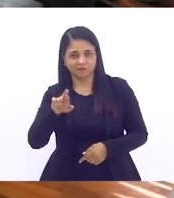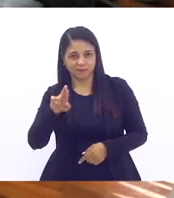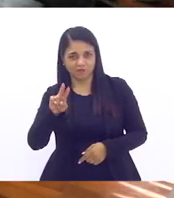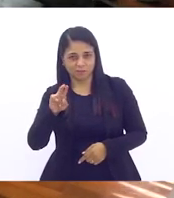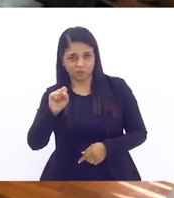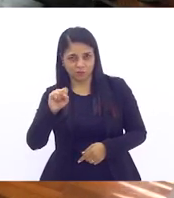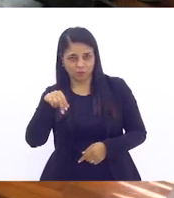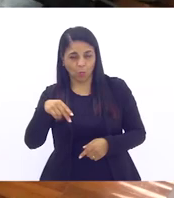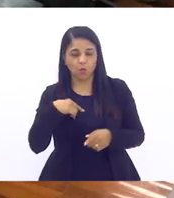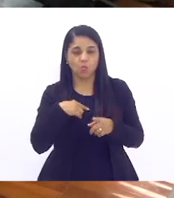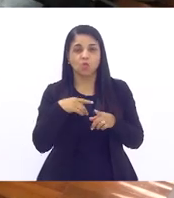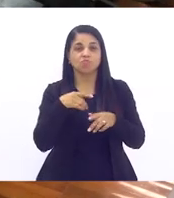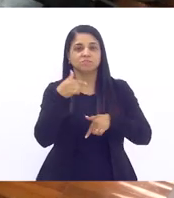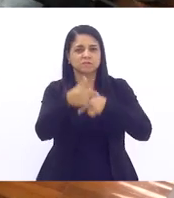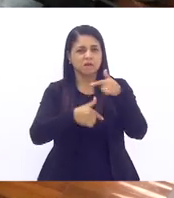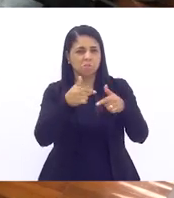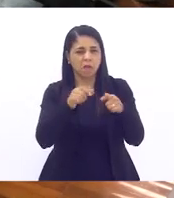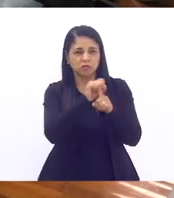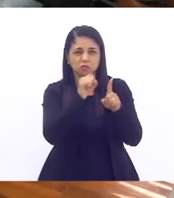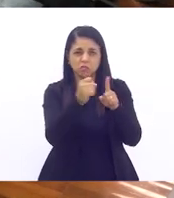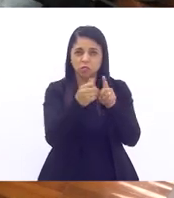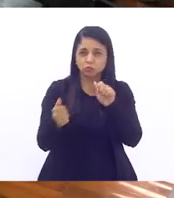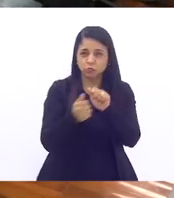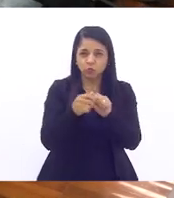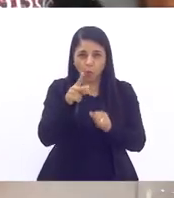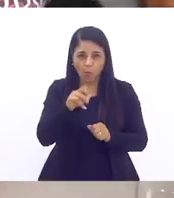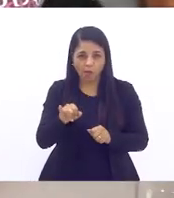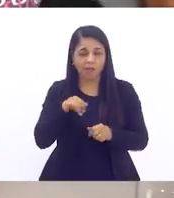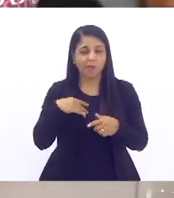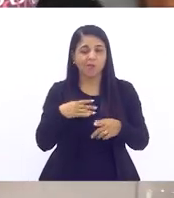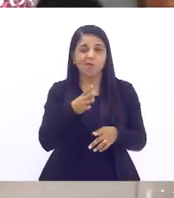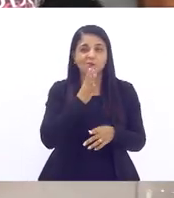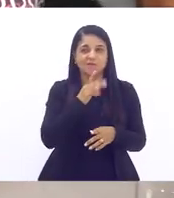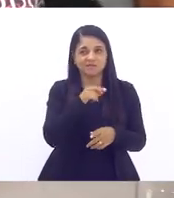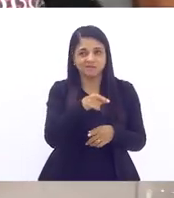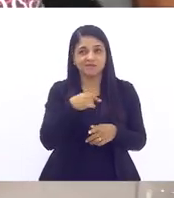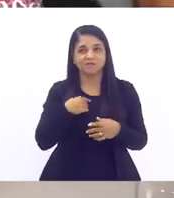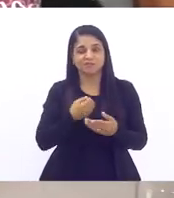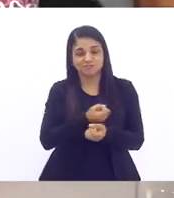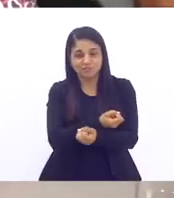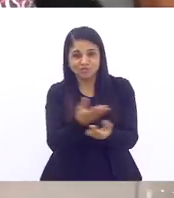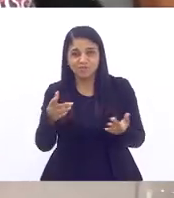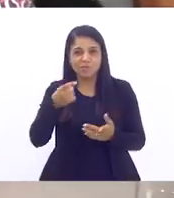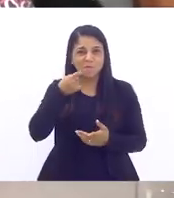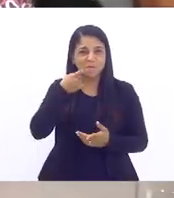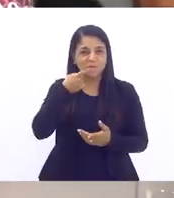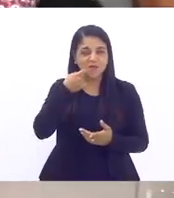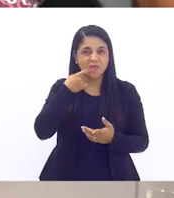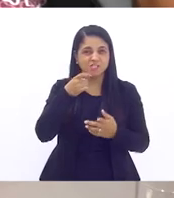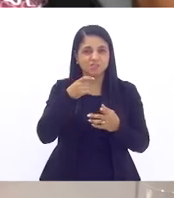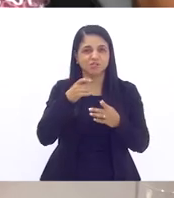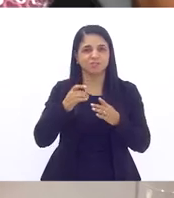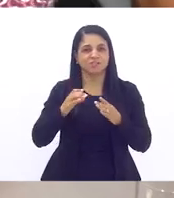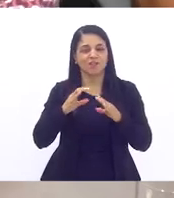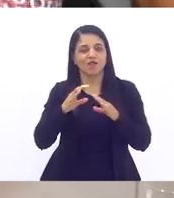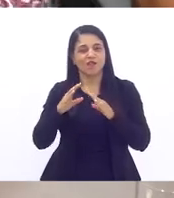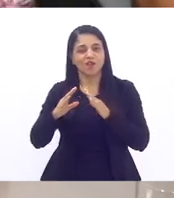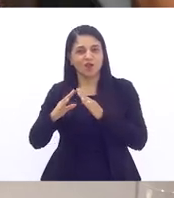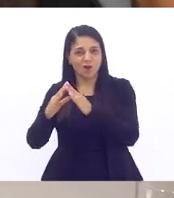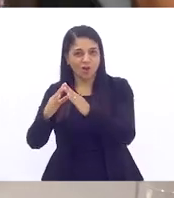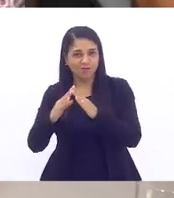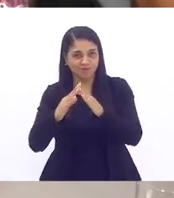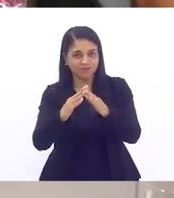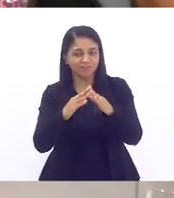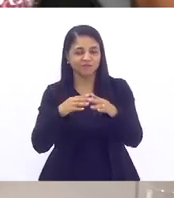eu fazia o trabalho social com o pai dele a gente distribui a peixe na comunidade a gente ficava de 10 a meia-noite no Ceasa recolhendo